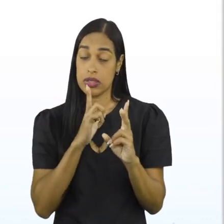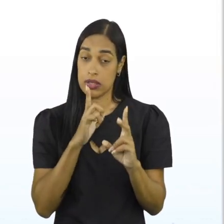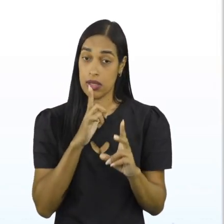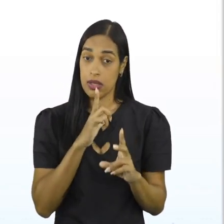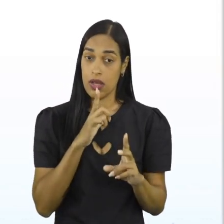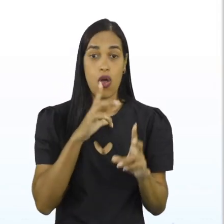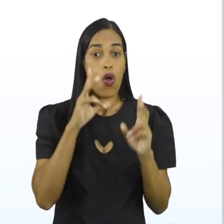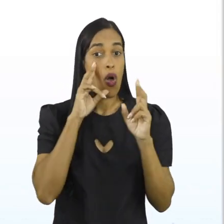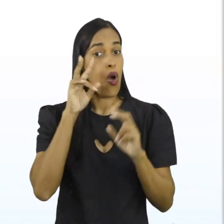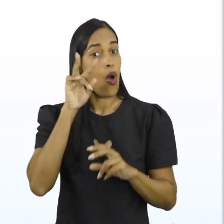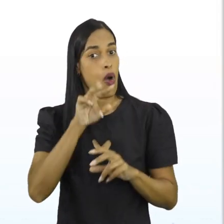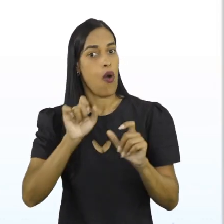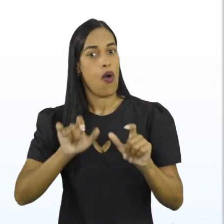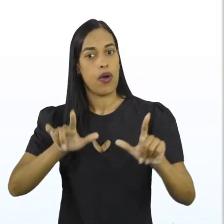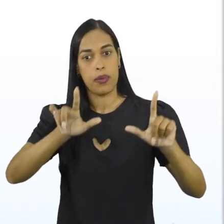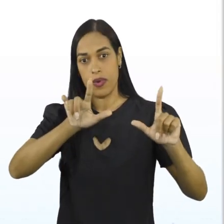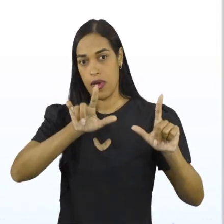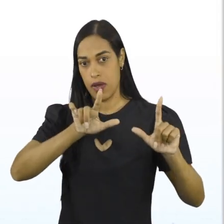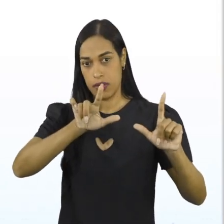encontradas, olha para cá,